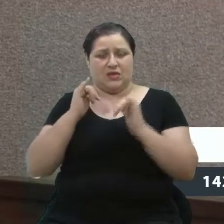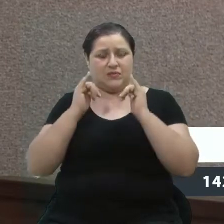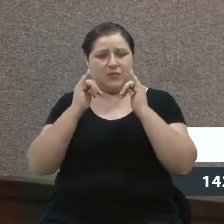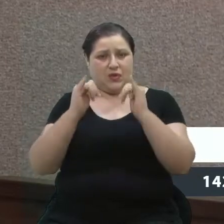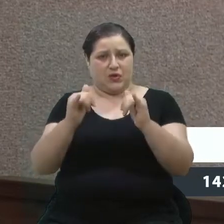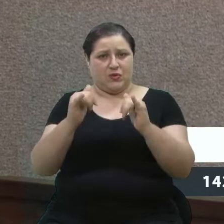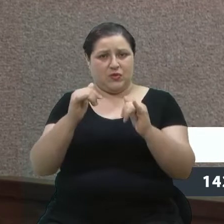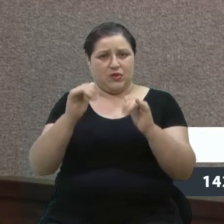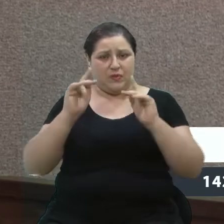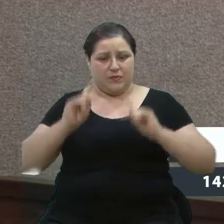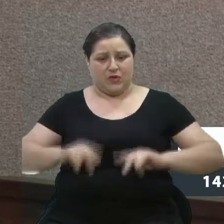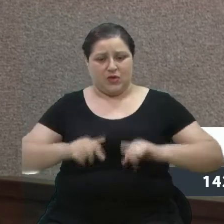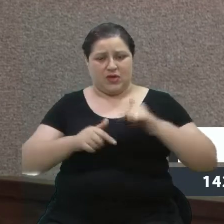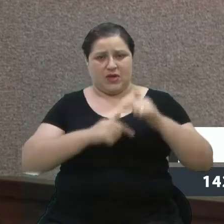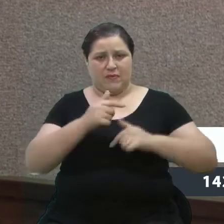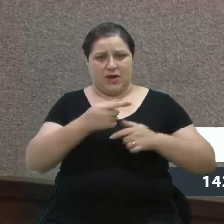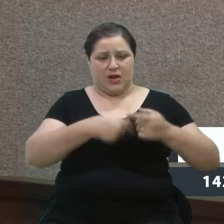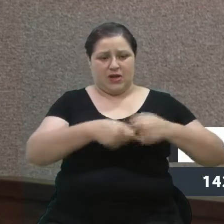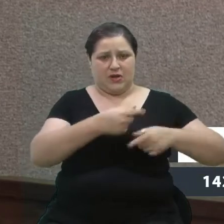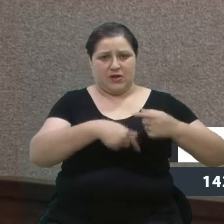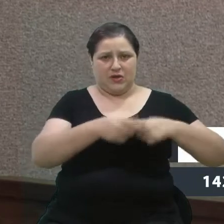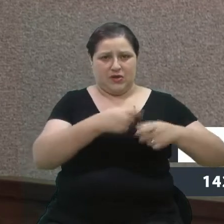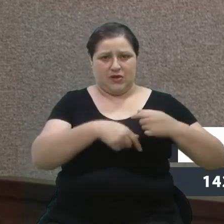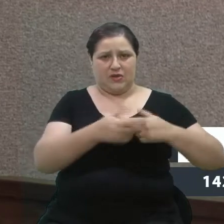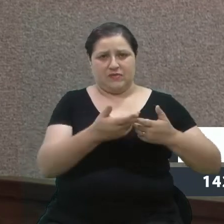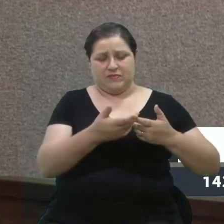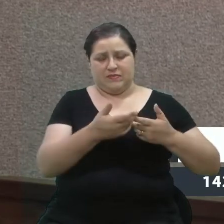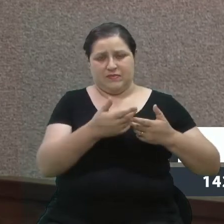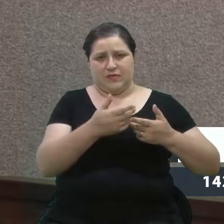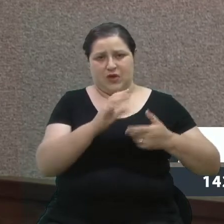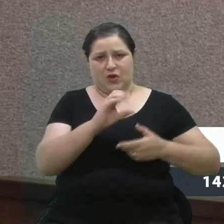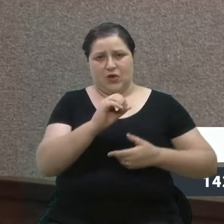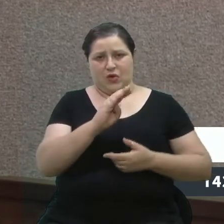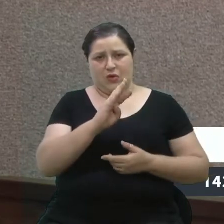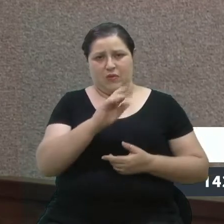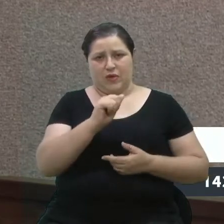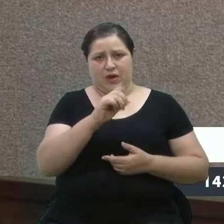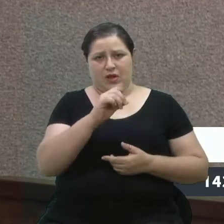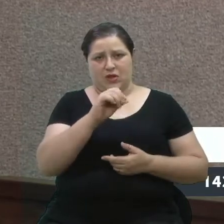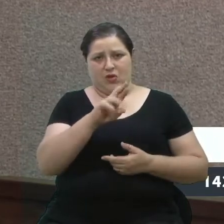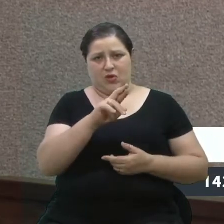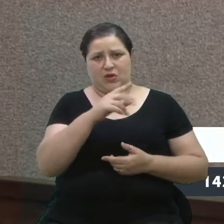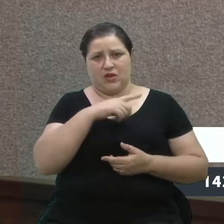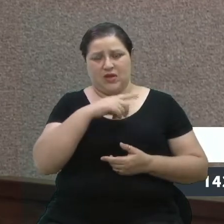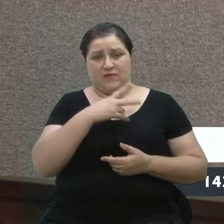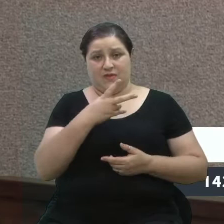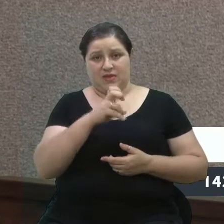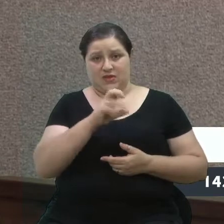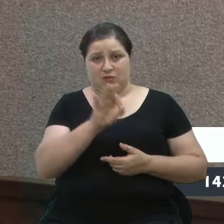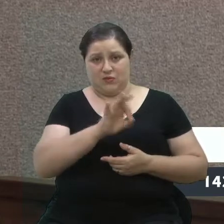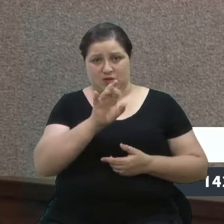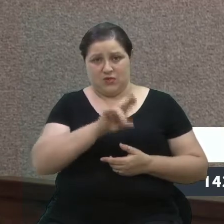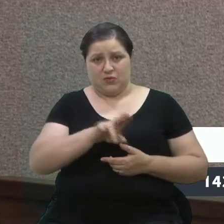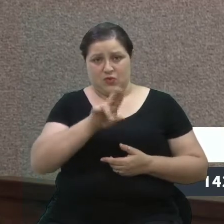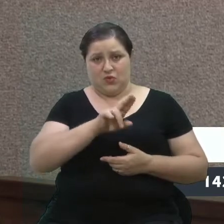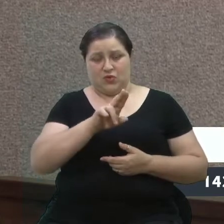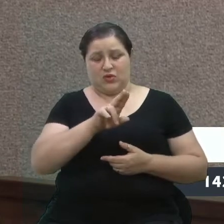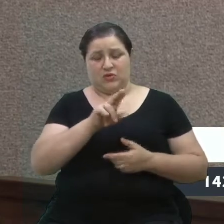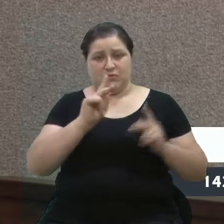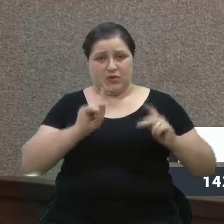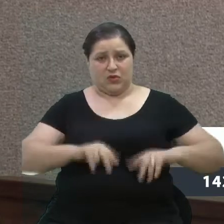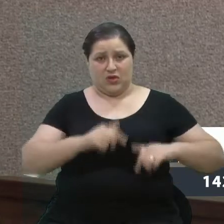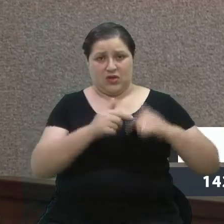Caxias do Sul utiliza cobradores. Quem me falou isso foi o Gustavo. Ou seja, 75% não precisa. Será que esses 25